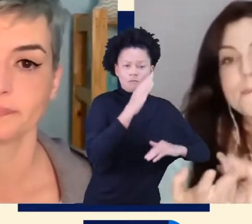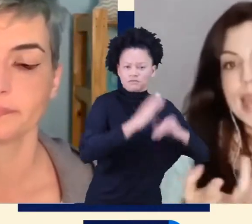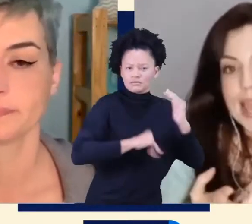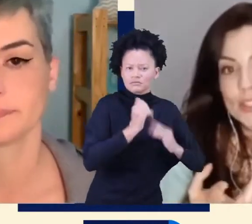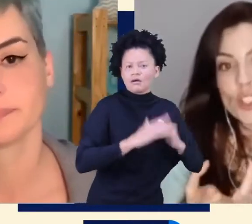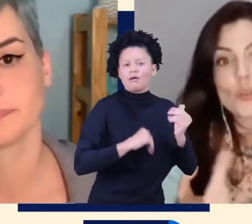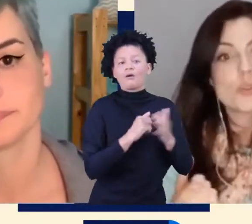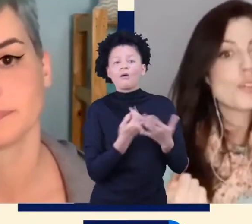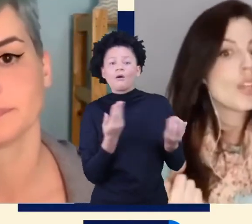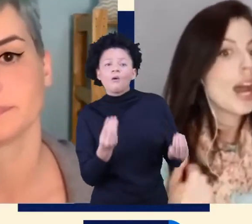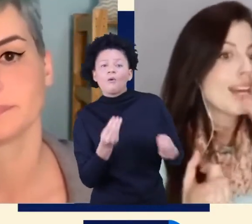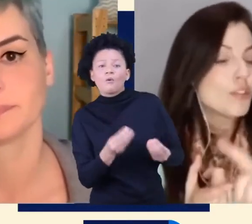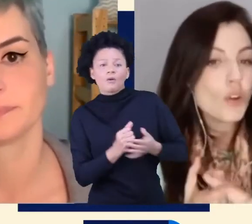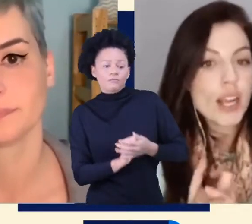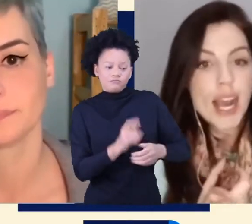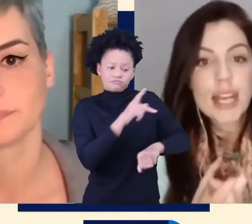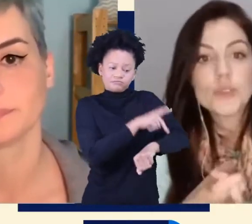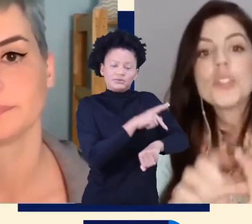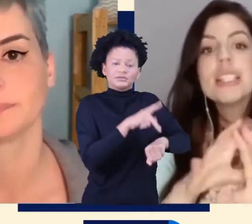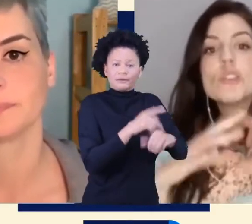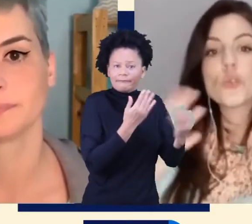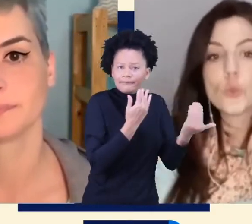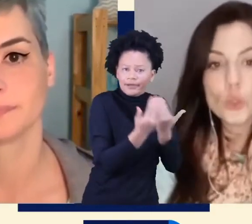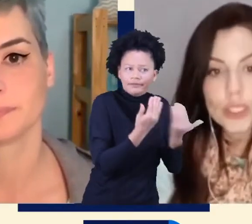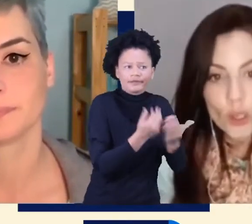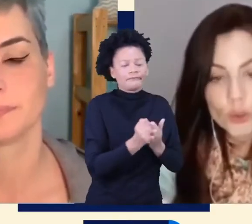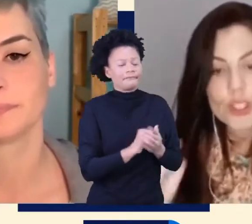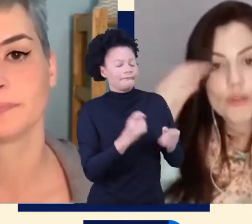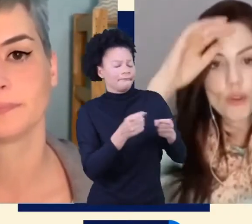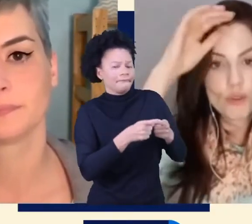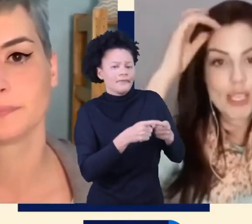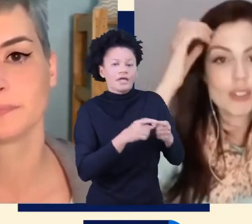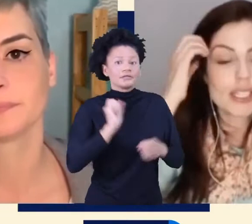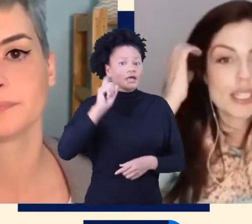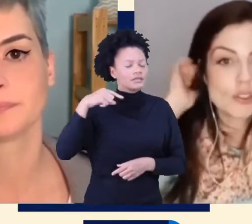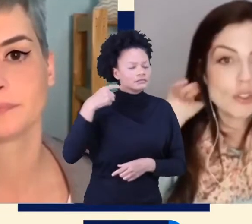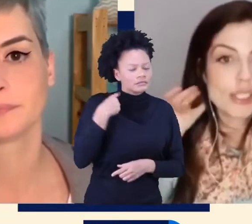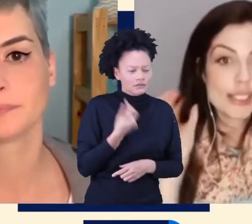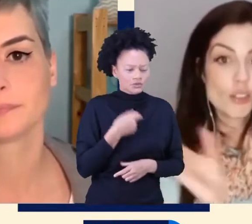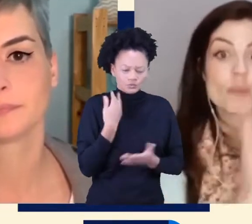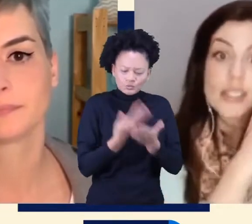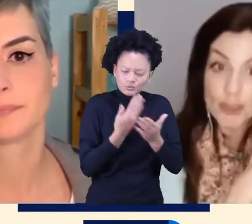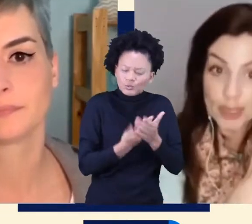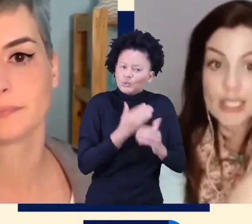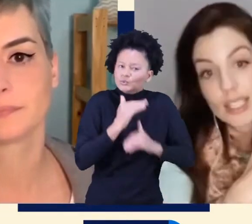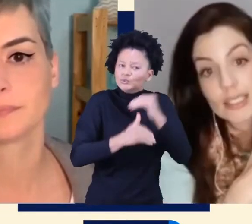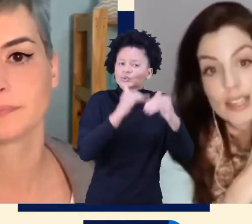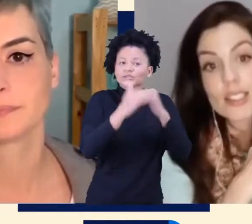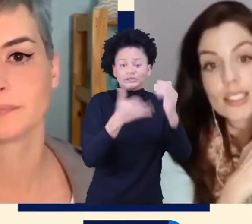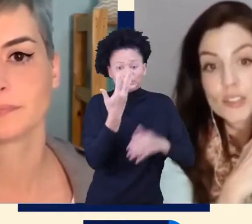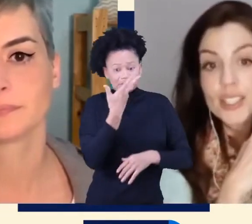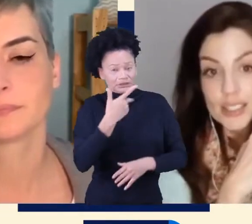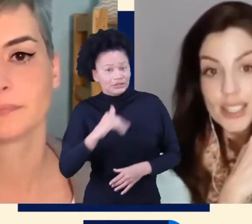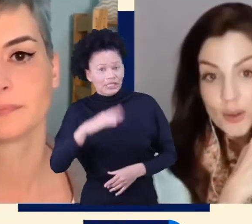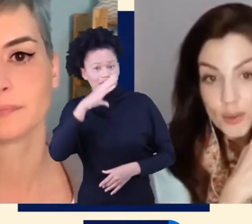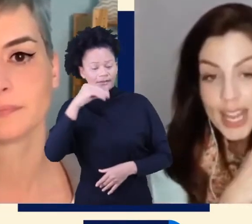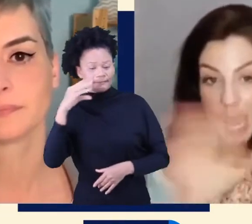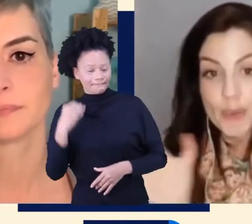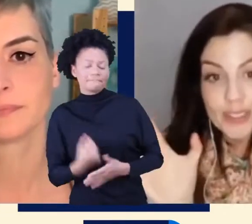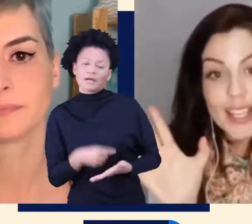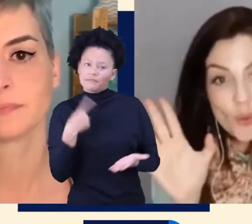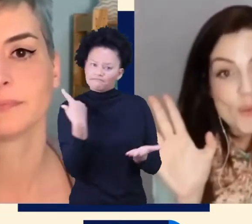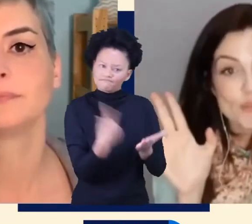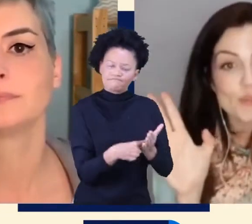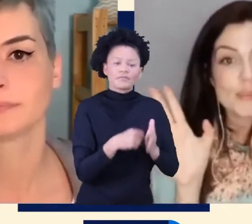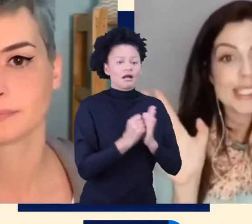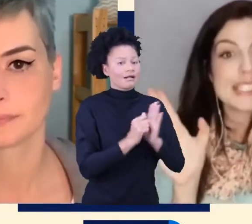pedagogos, médicos, advogados que estudam o desenvolvimento da criança e do adolescente para estabelecer essa classificação, é